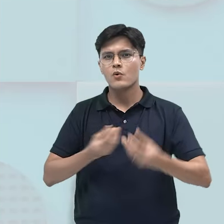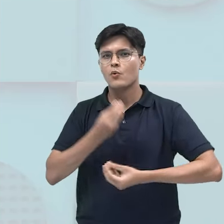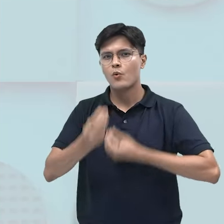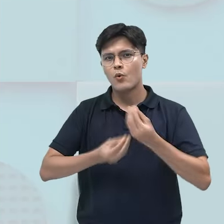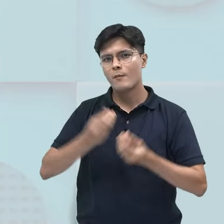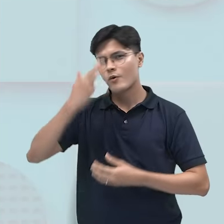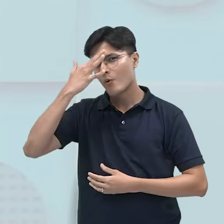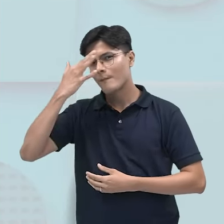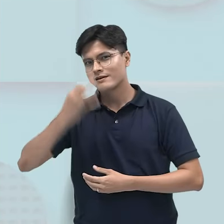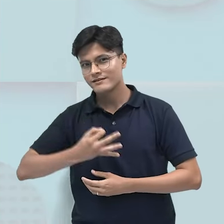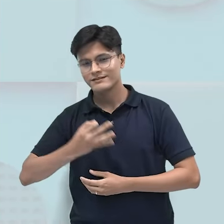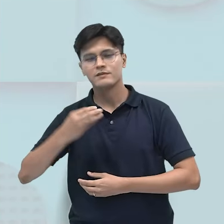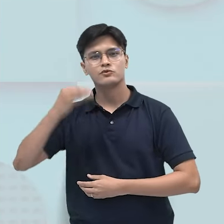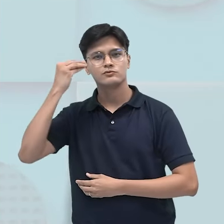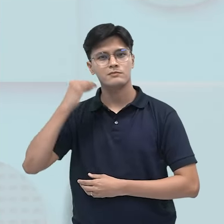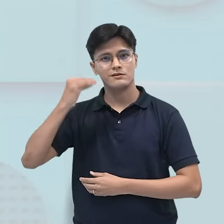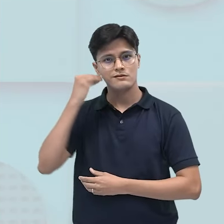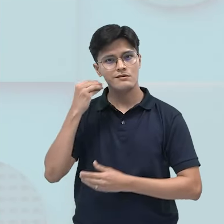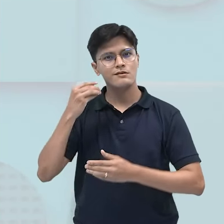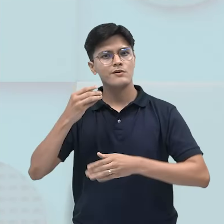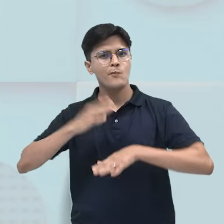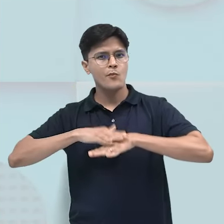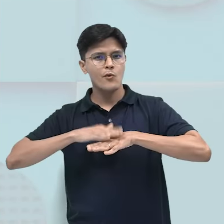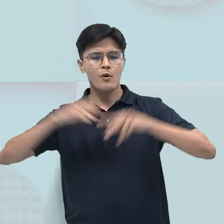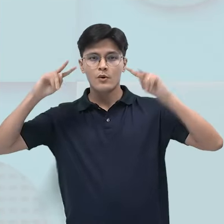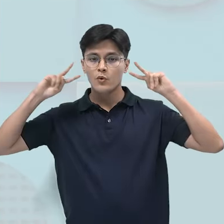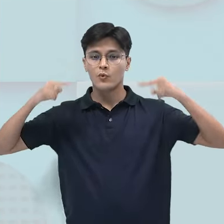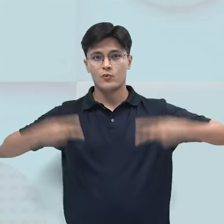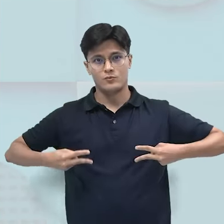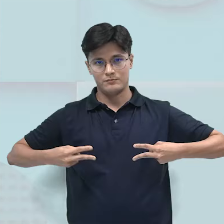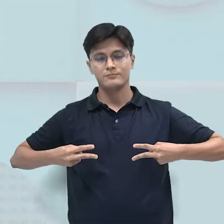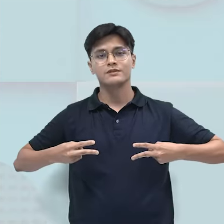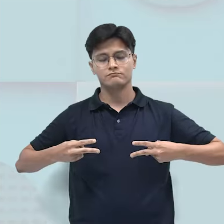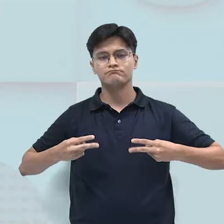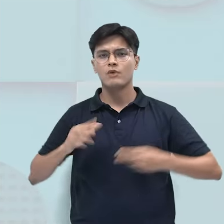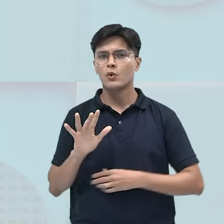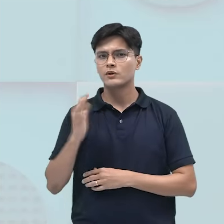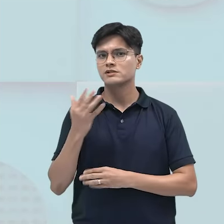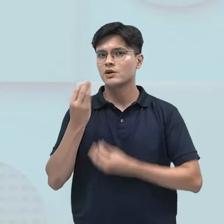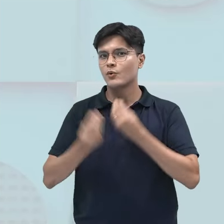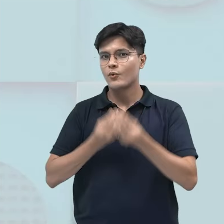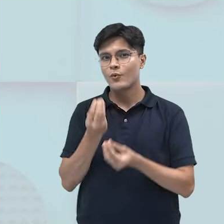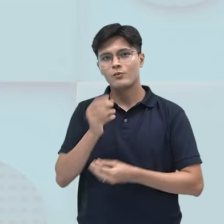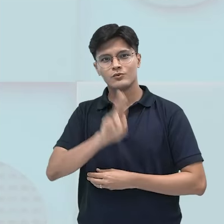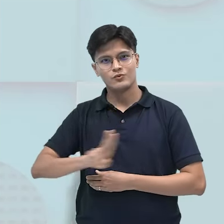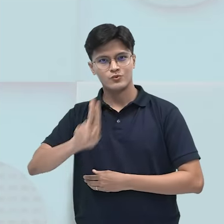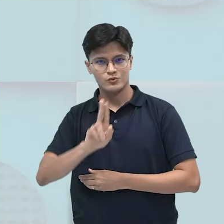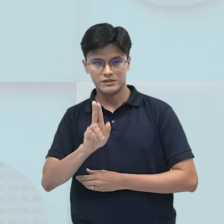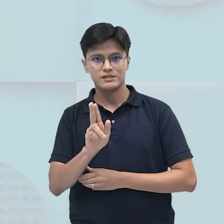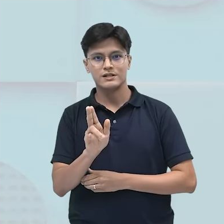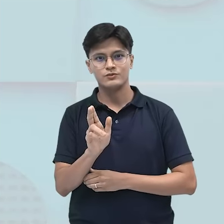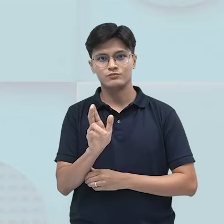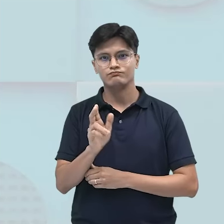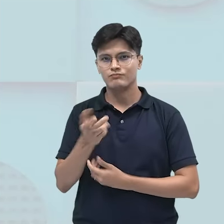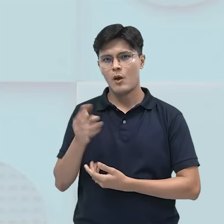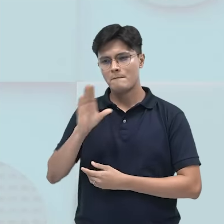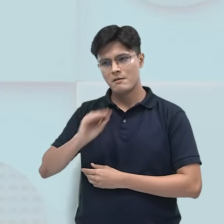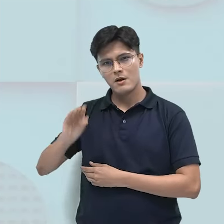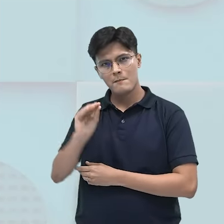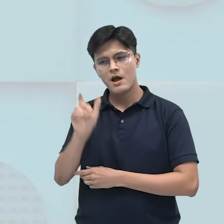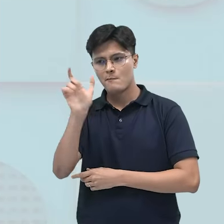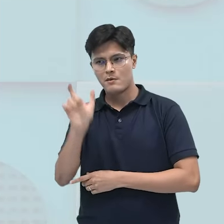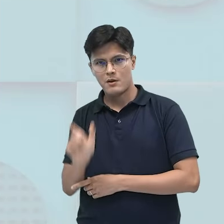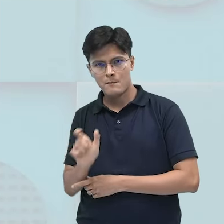compreendemos a experiência humana. E tudo isso realizado através da palavra. Então,